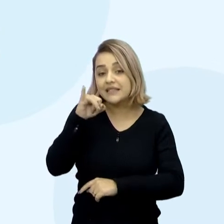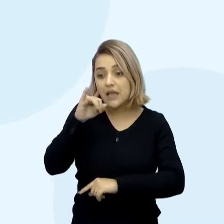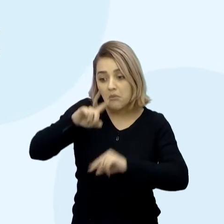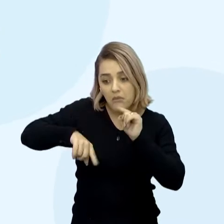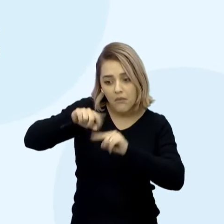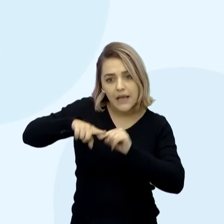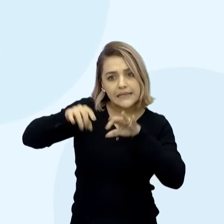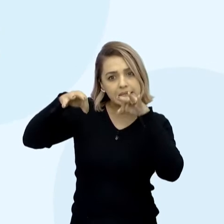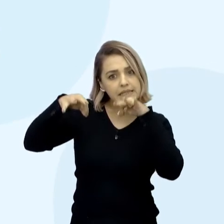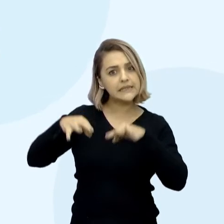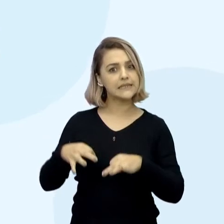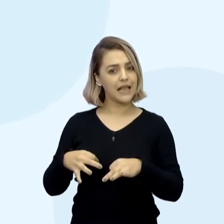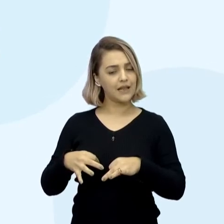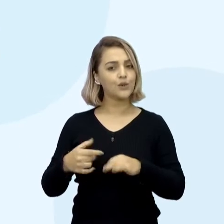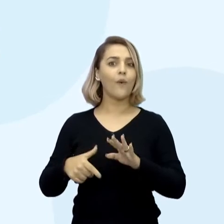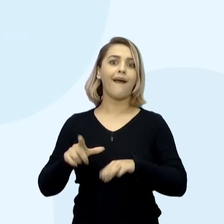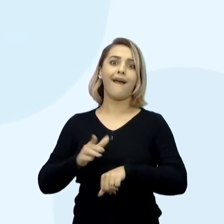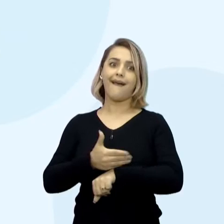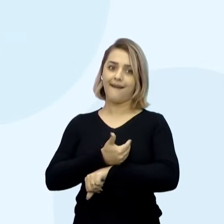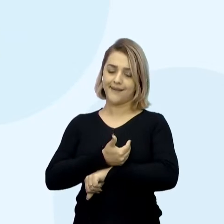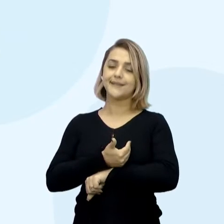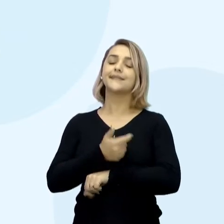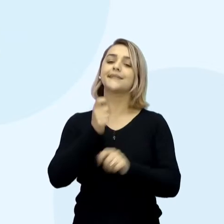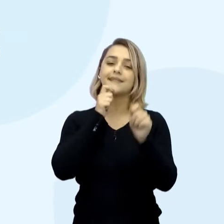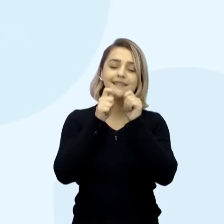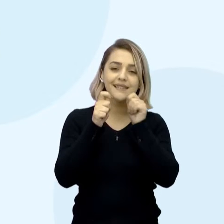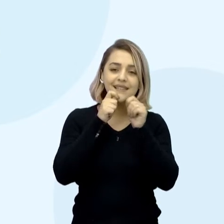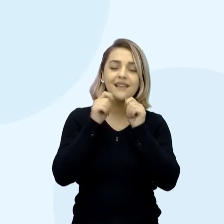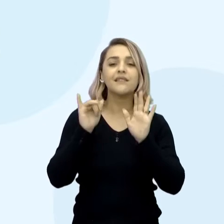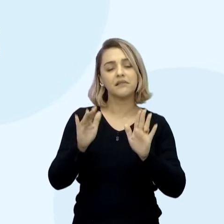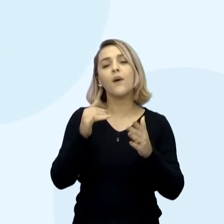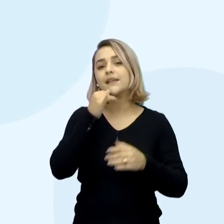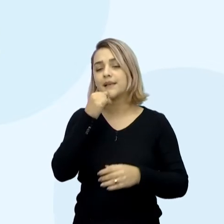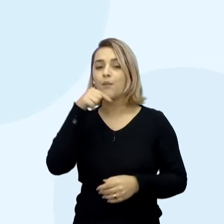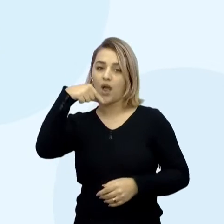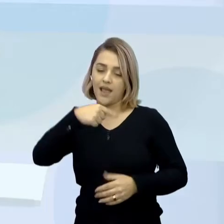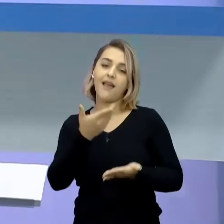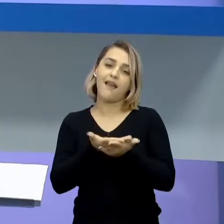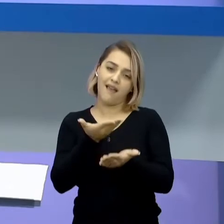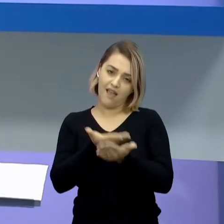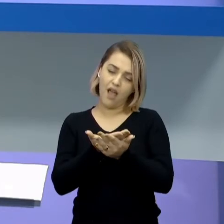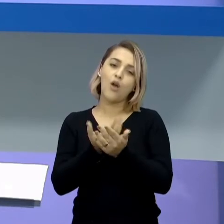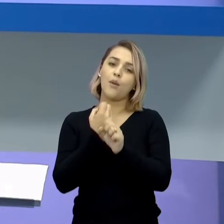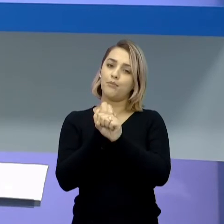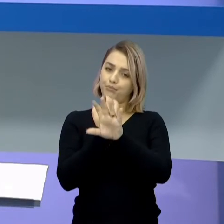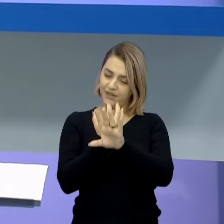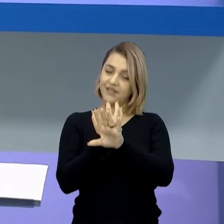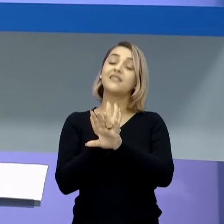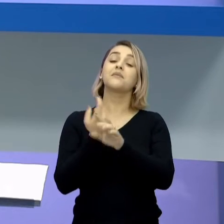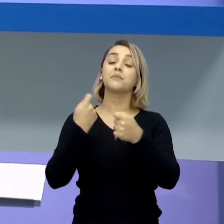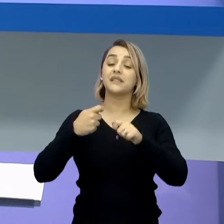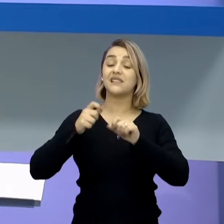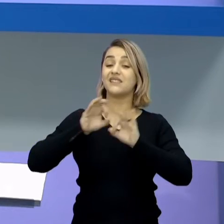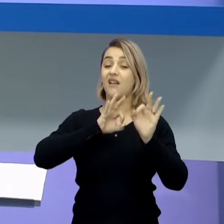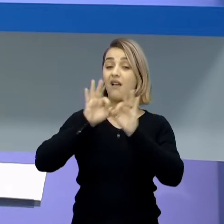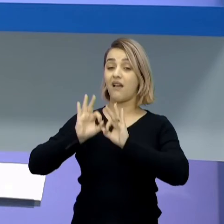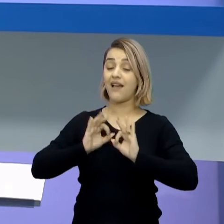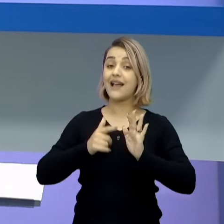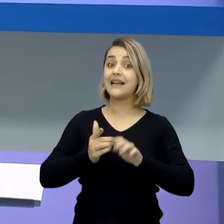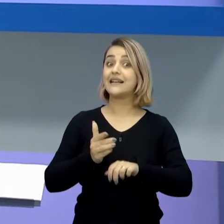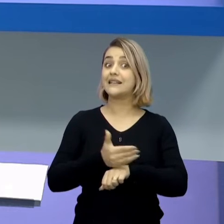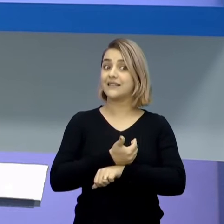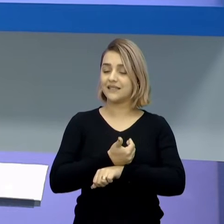adequadamente antes da entrevista, tá? Então a gente prepara as aulas aqui com antecedência e a produção também prepara os materiais